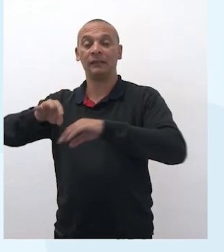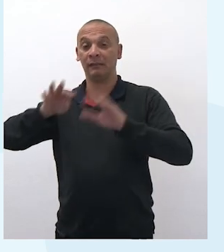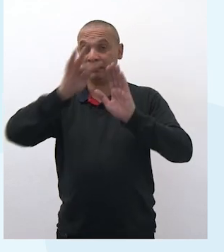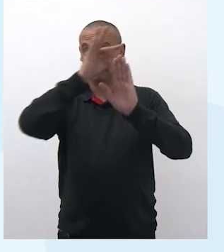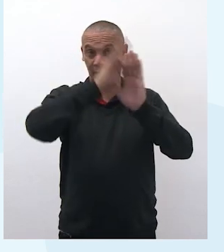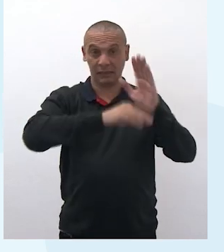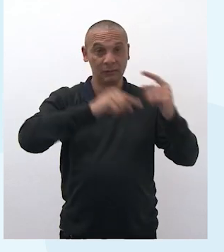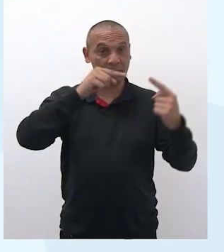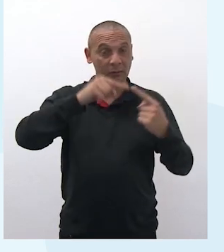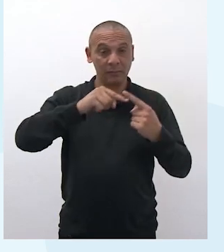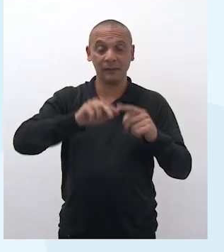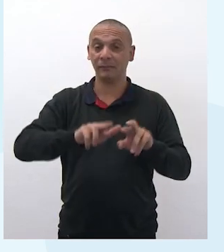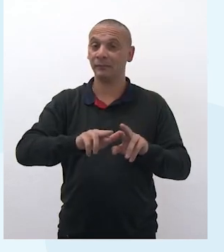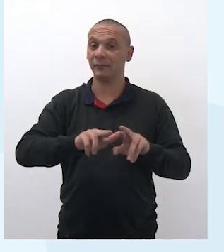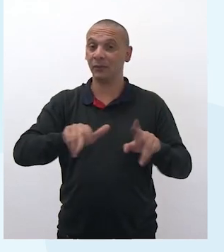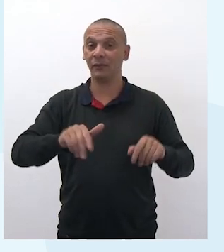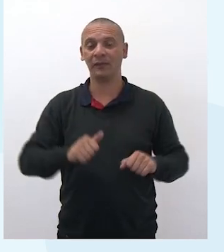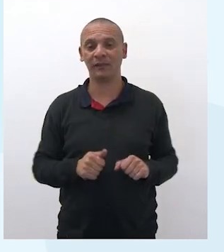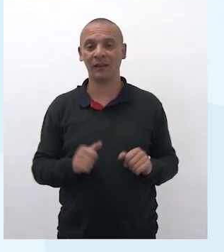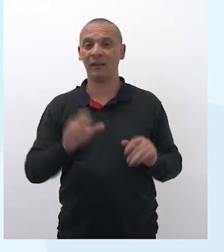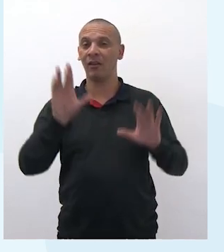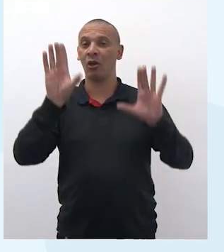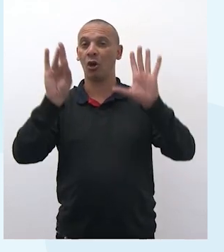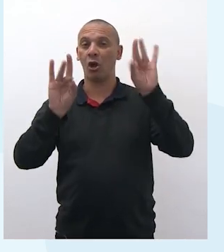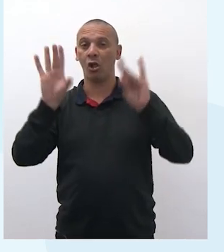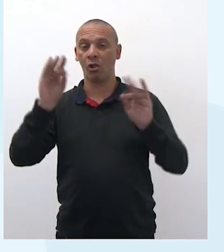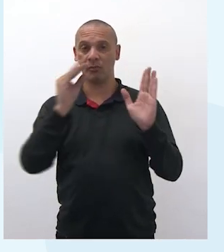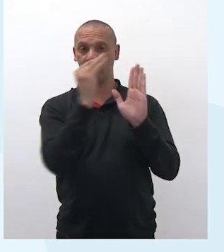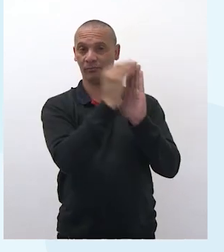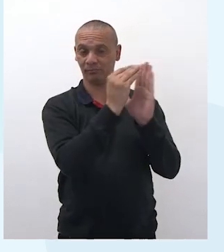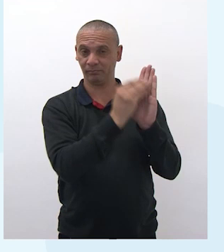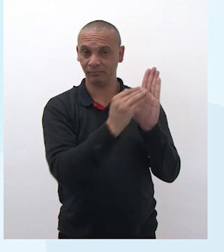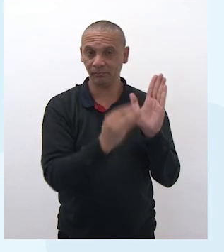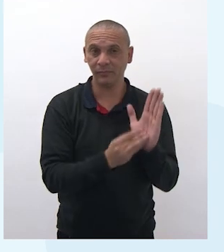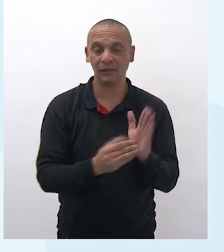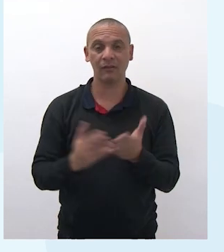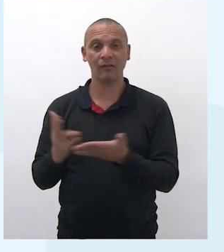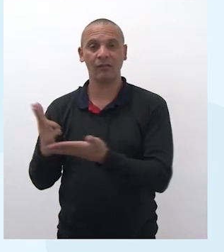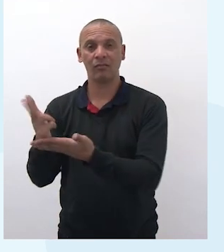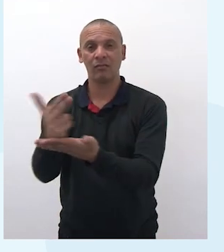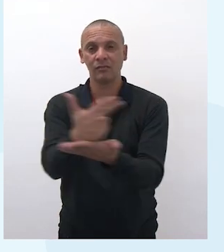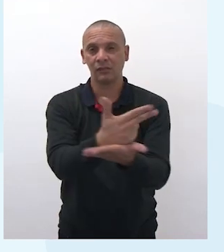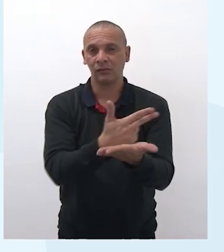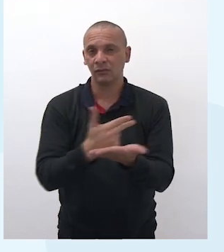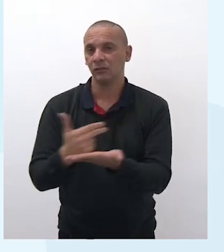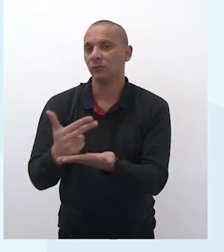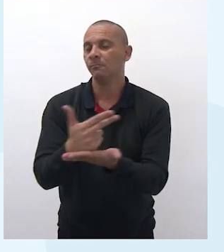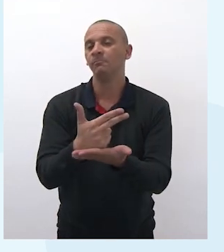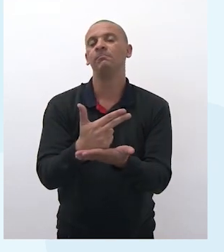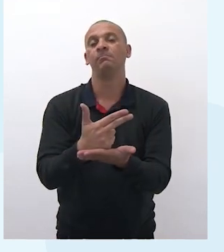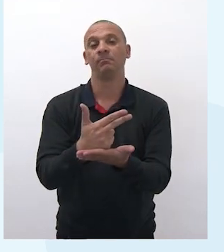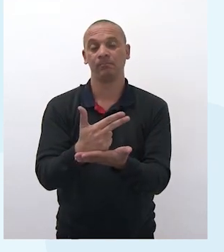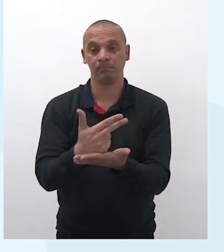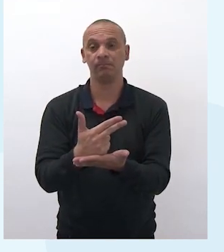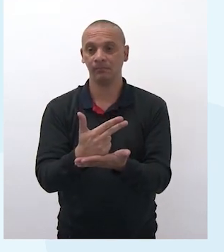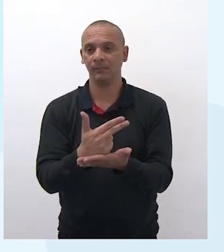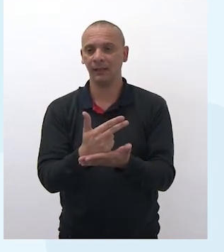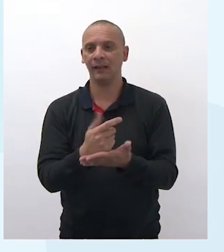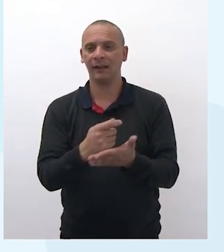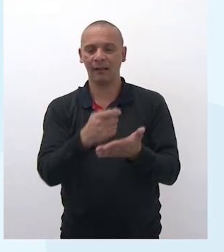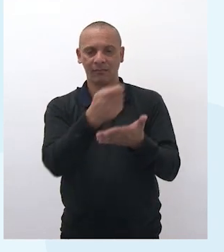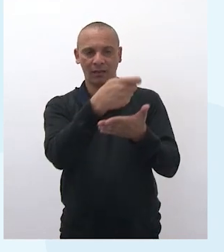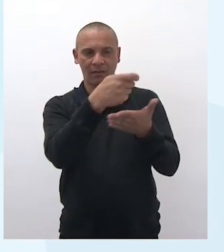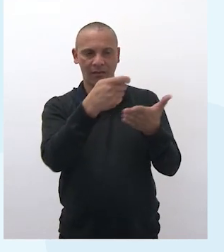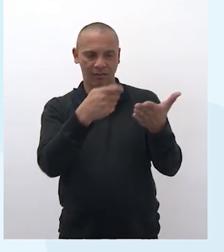textos. Estão nas colagens, nos desenhos, nos decalques. Vocês